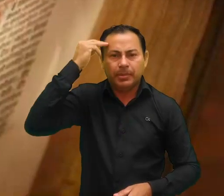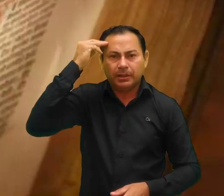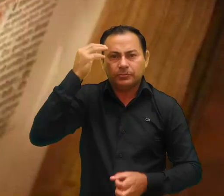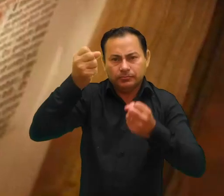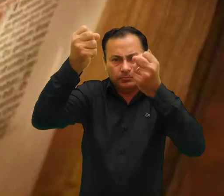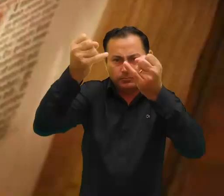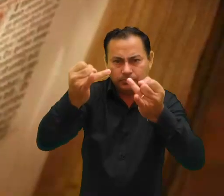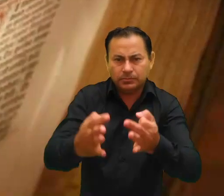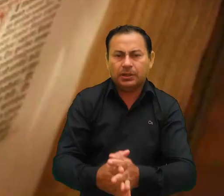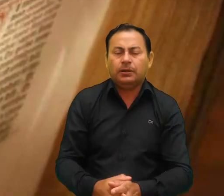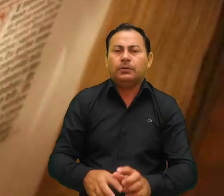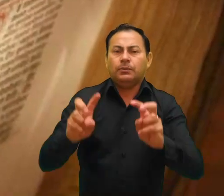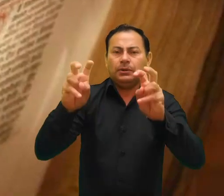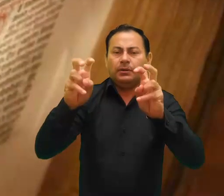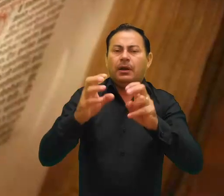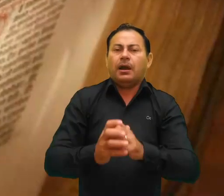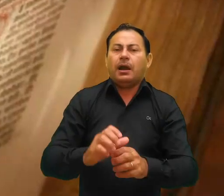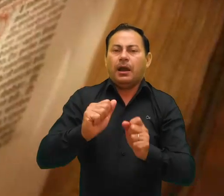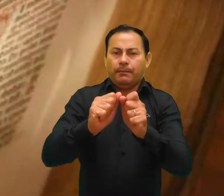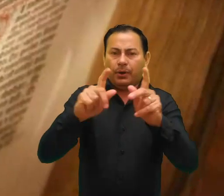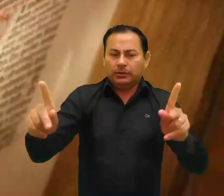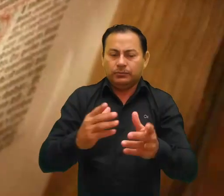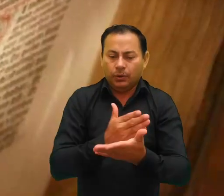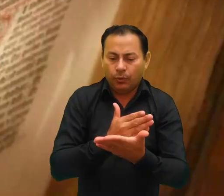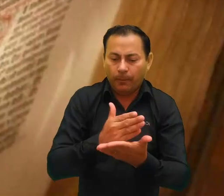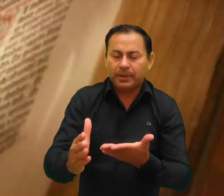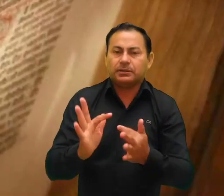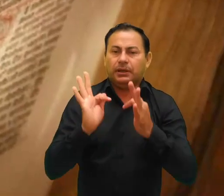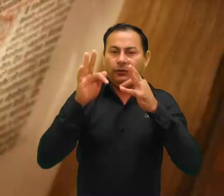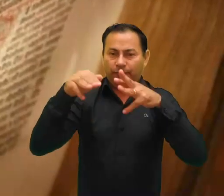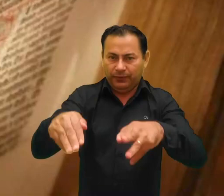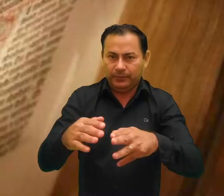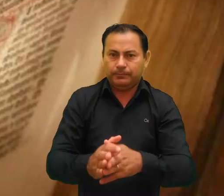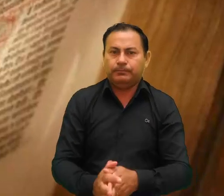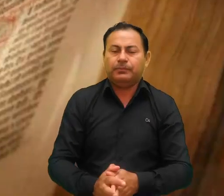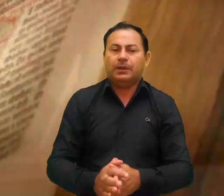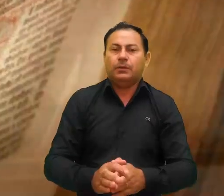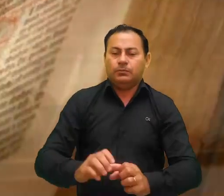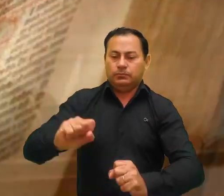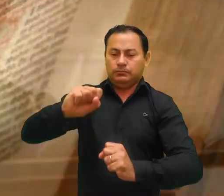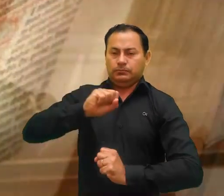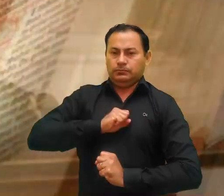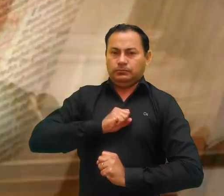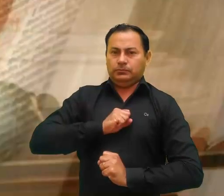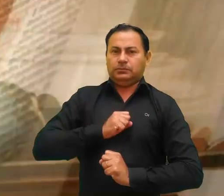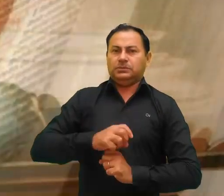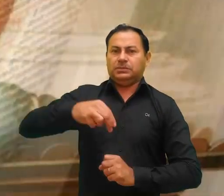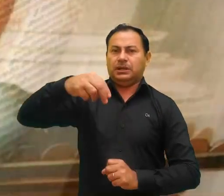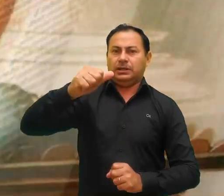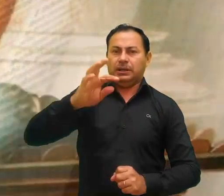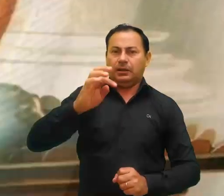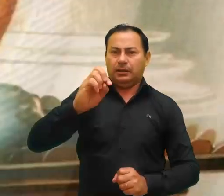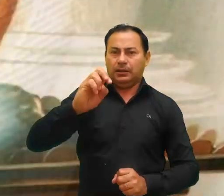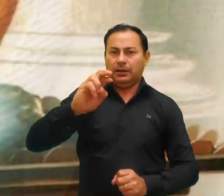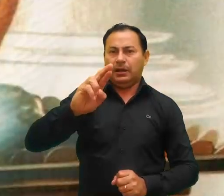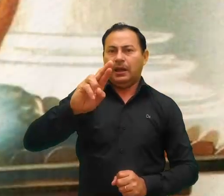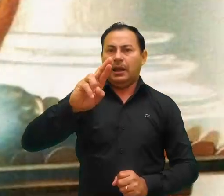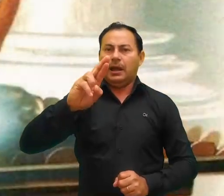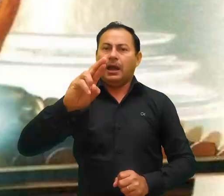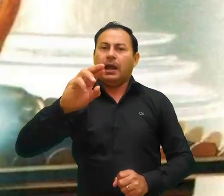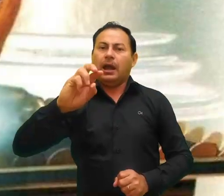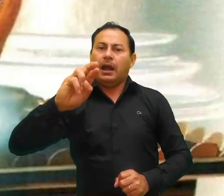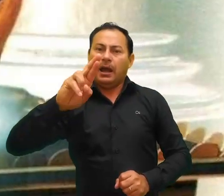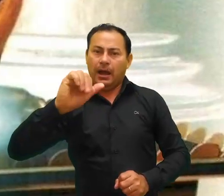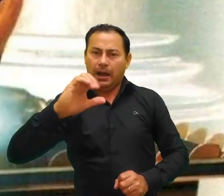em mente, comentaremos sobre o tema do Apocalipse e o começo e o fim. O sumo sacerdote no tabernáculo, no deserto e no templo